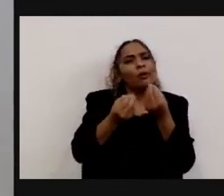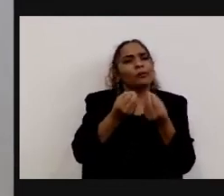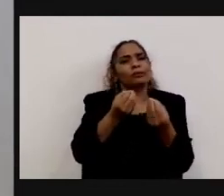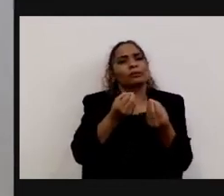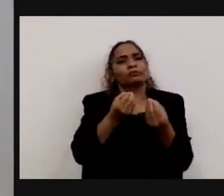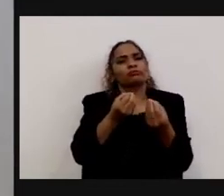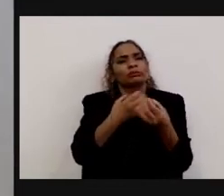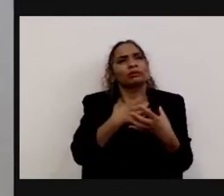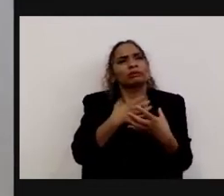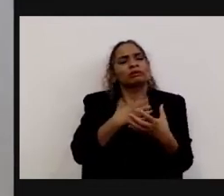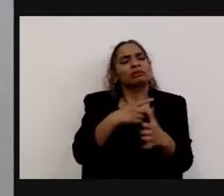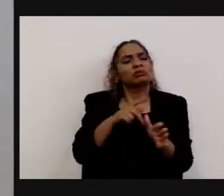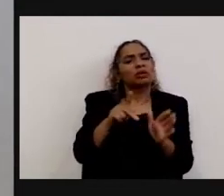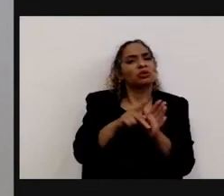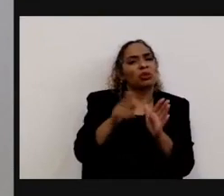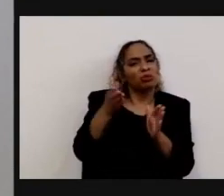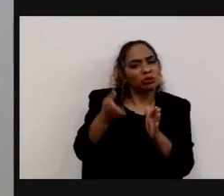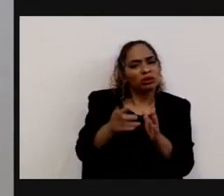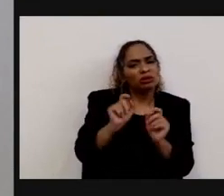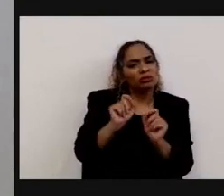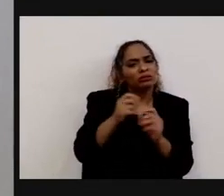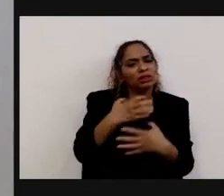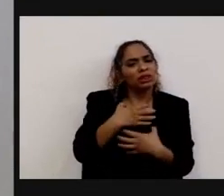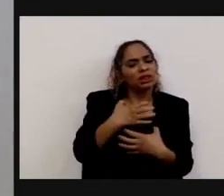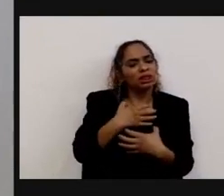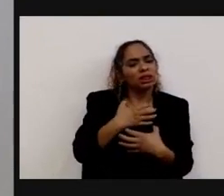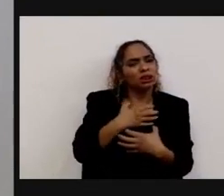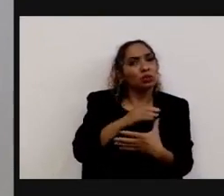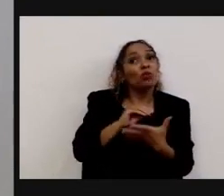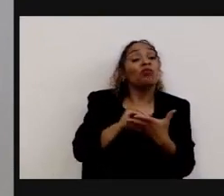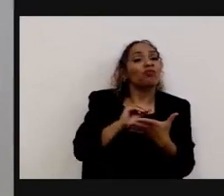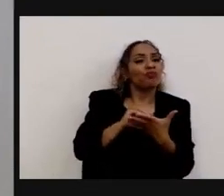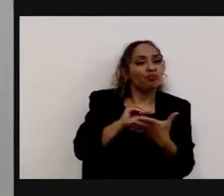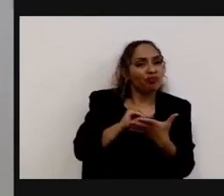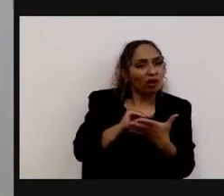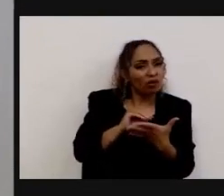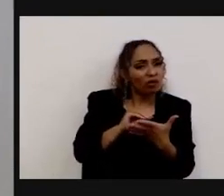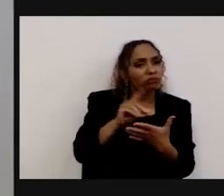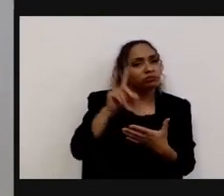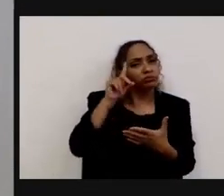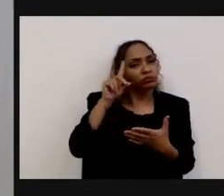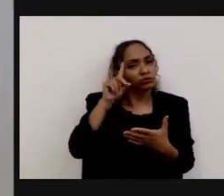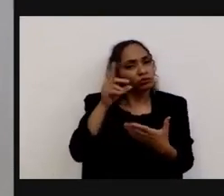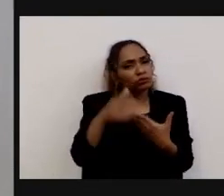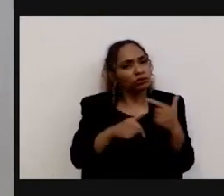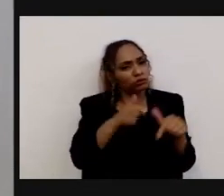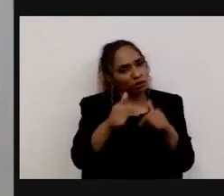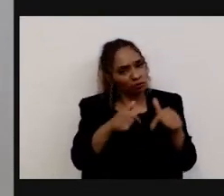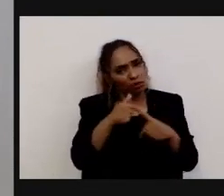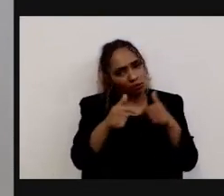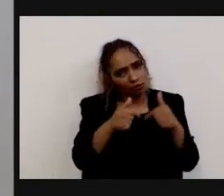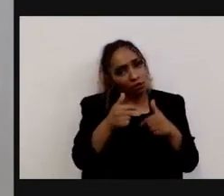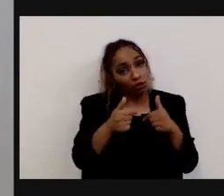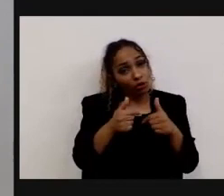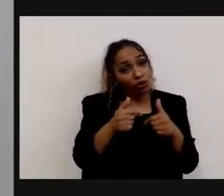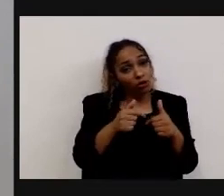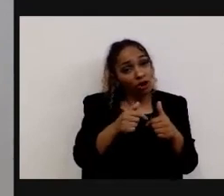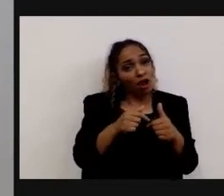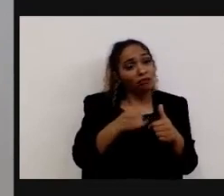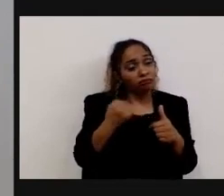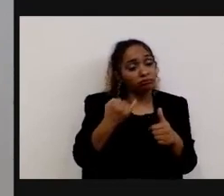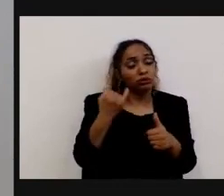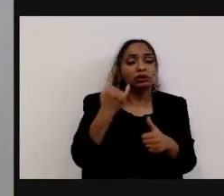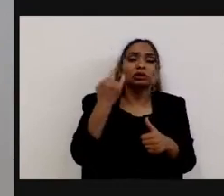para você qual o sentimento que você teve isso falta muito nessa no nosso dia a dia do trabalho e ele e isso é muito